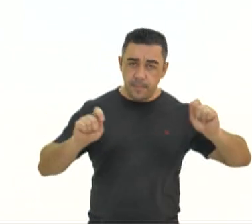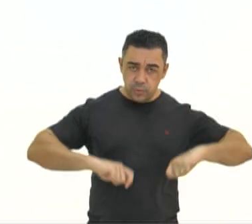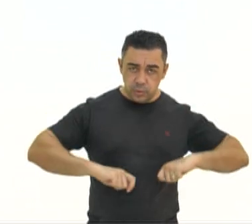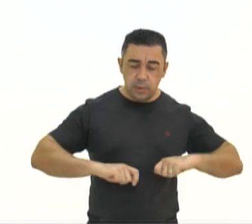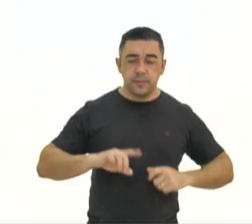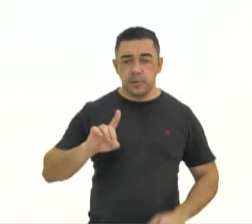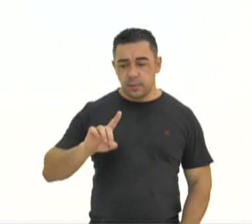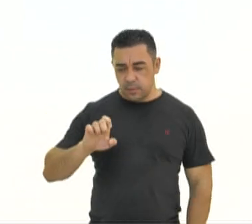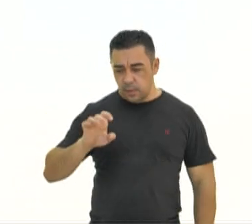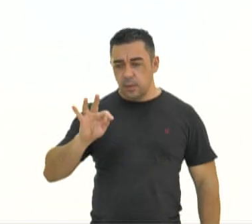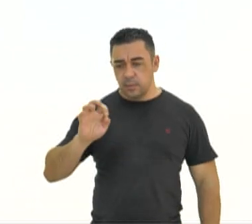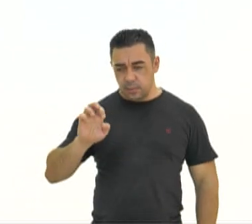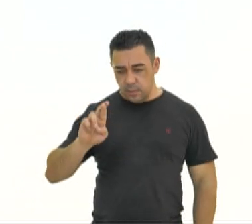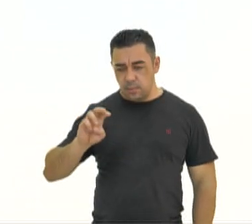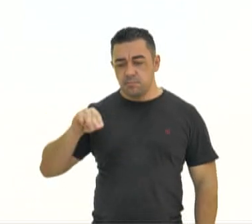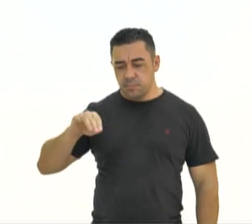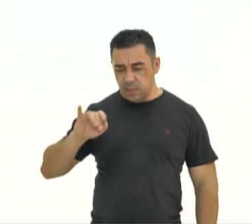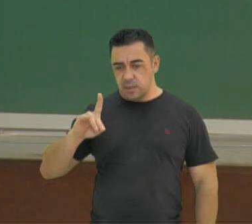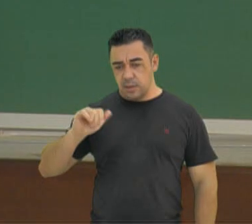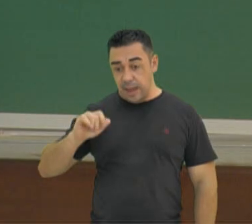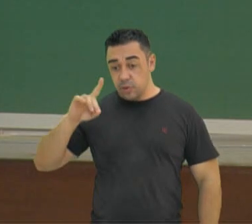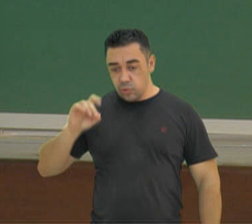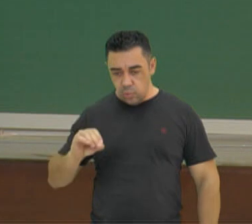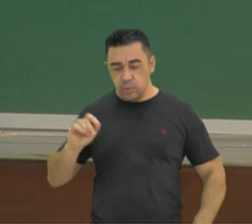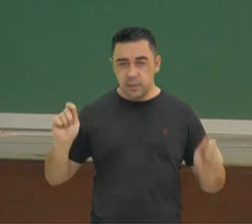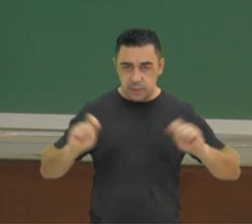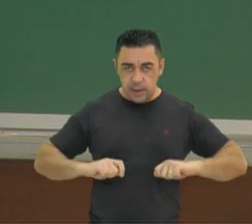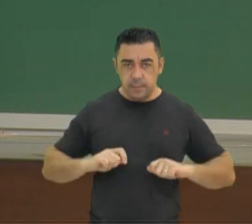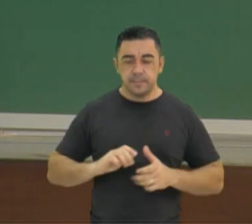possível e determinado. Tudo bem?